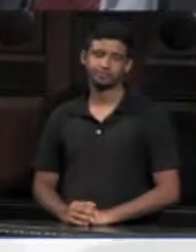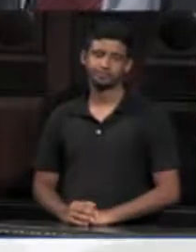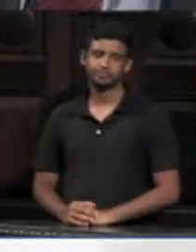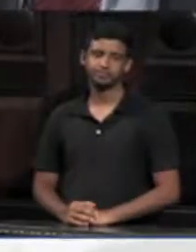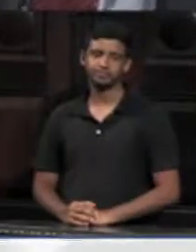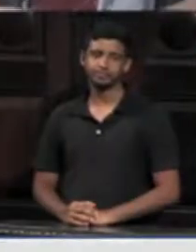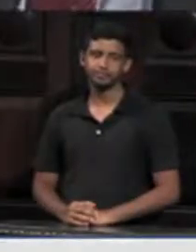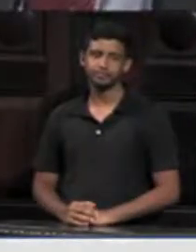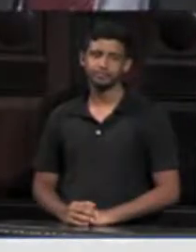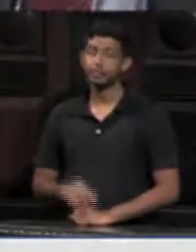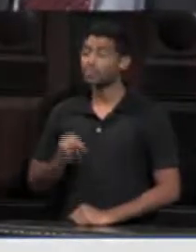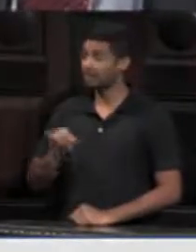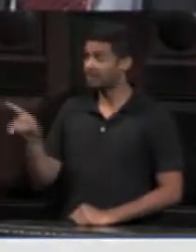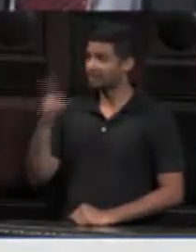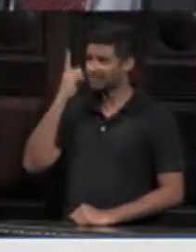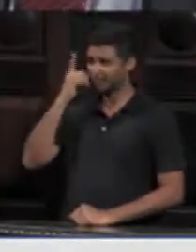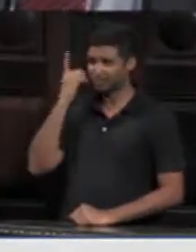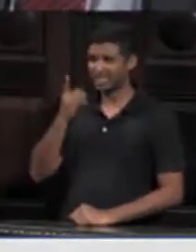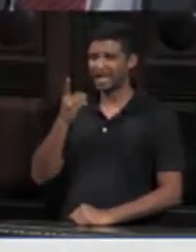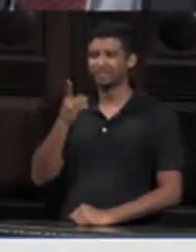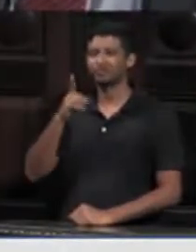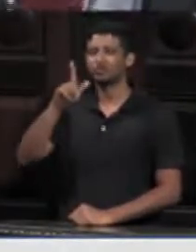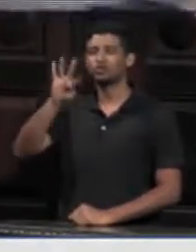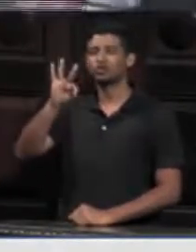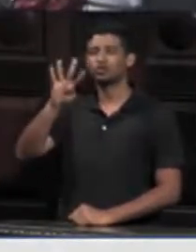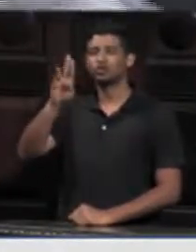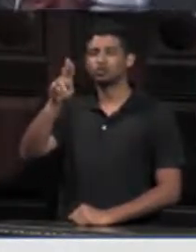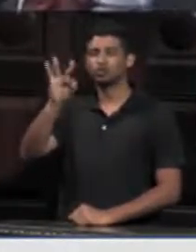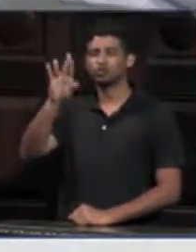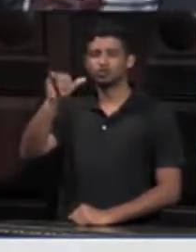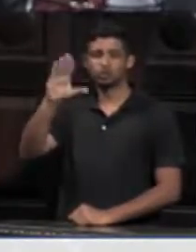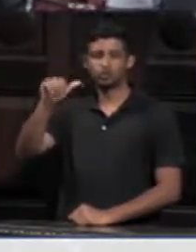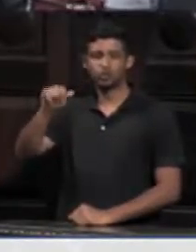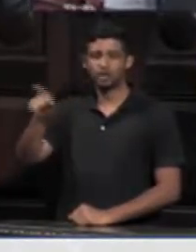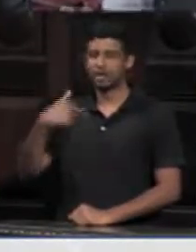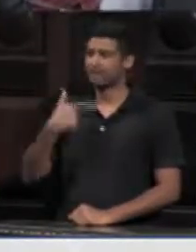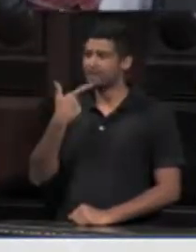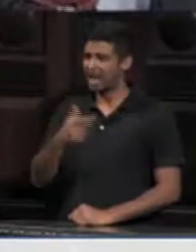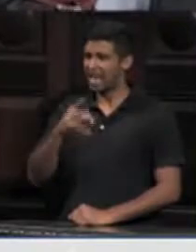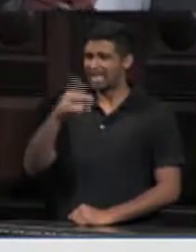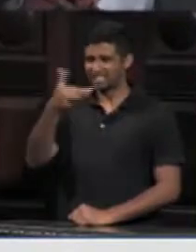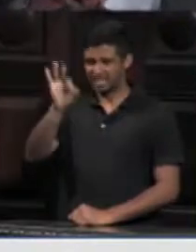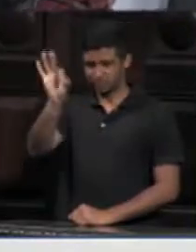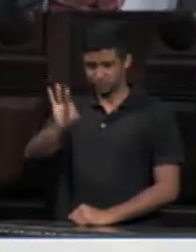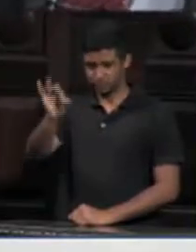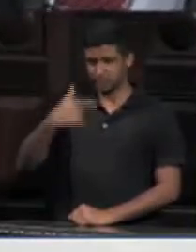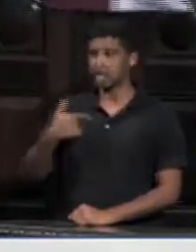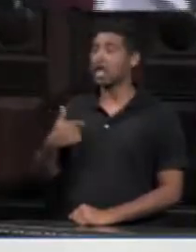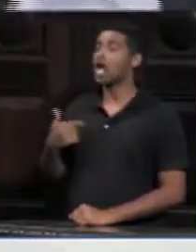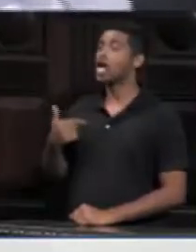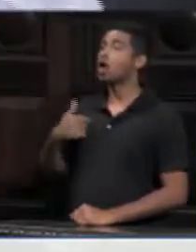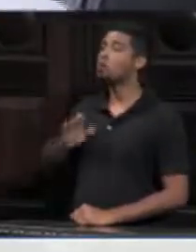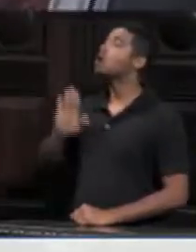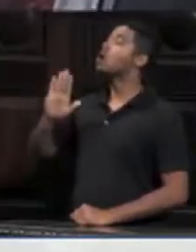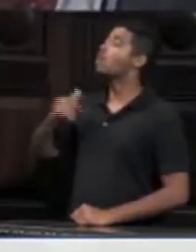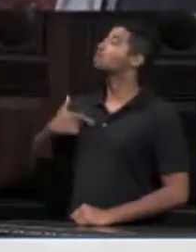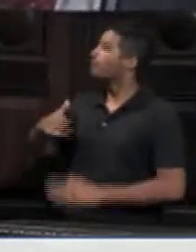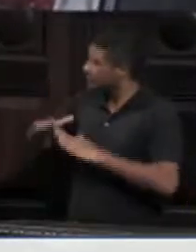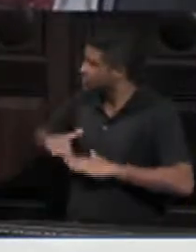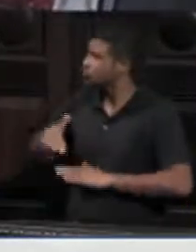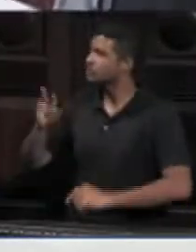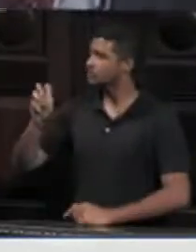Gustavo Tutuca for dar pelos 10%, eu vou pedir pelos 5%, senhor presidente. É isso que eu queria dizer, 5% de